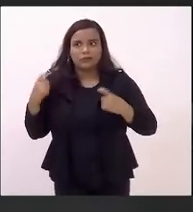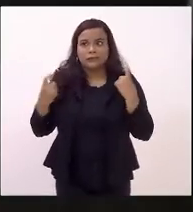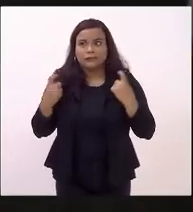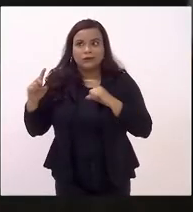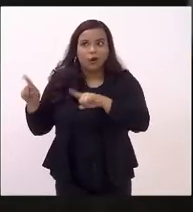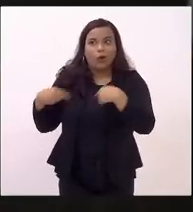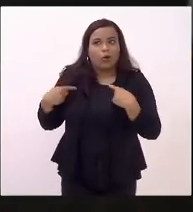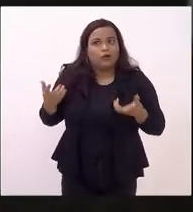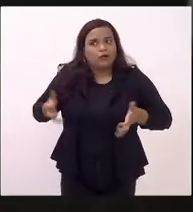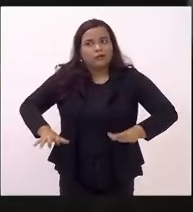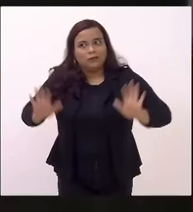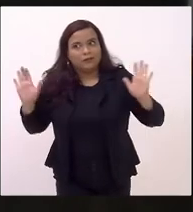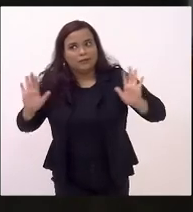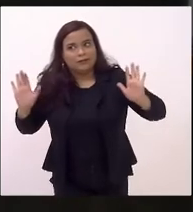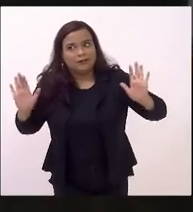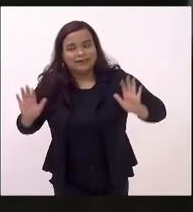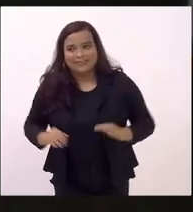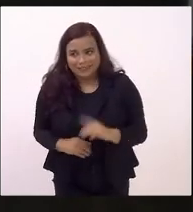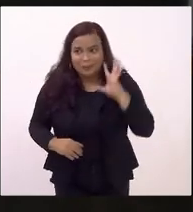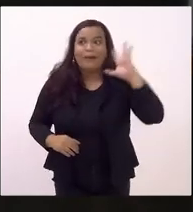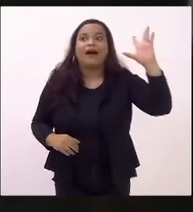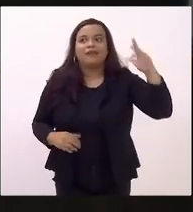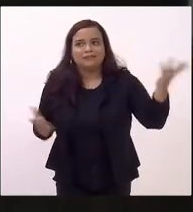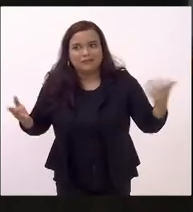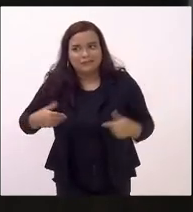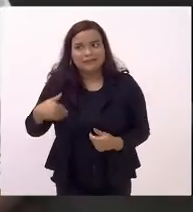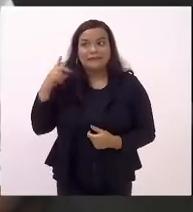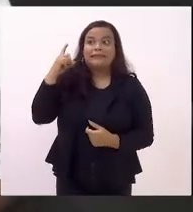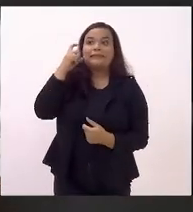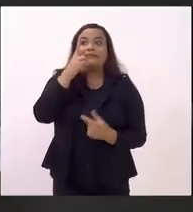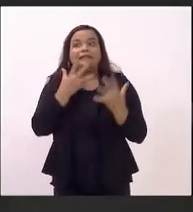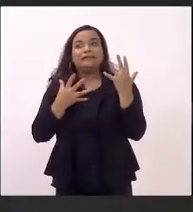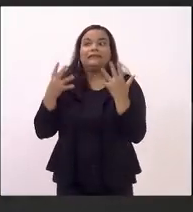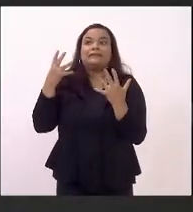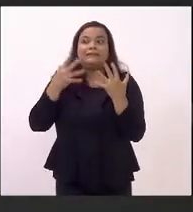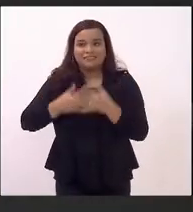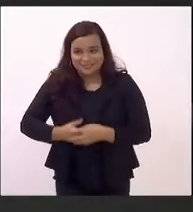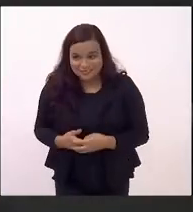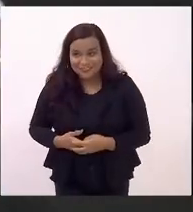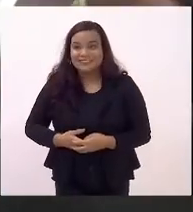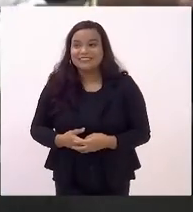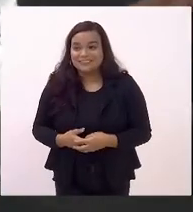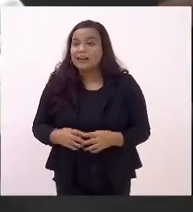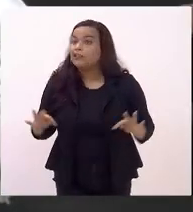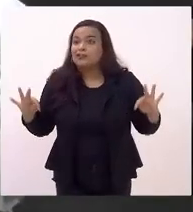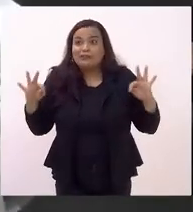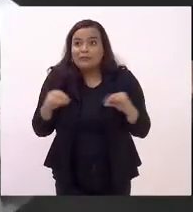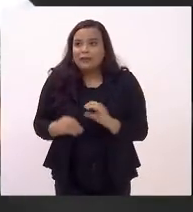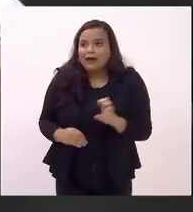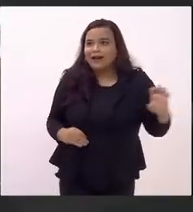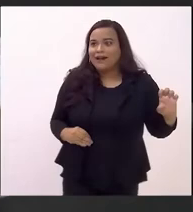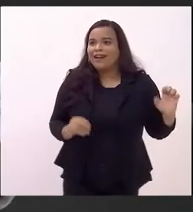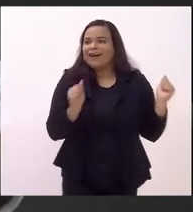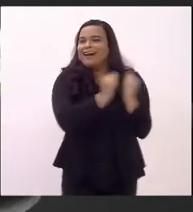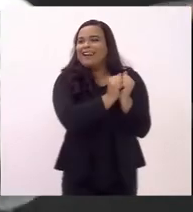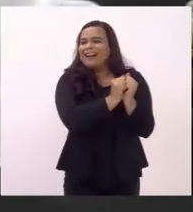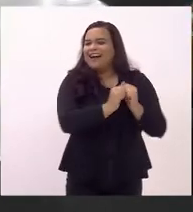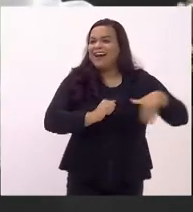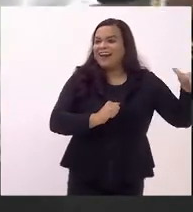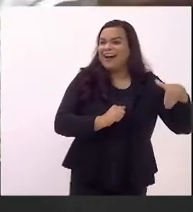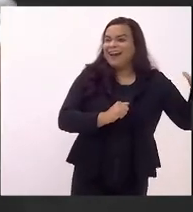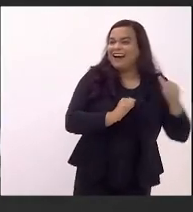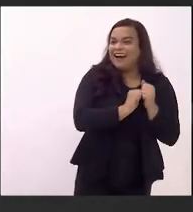né? Imagina que sufoco ia ser na minha vida. Todos são a minha esquerda, ainda mais ainda. Tem até um que é